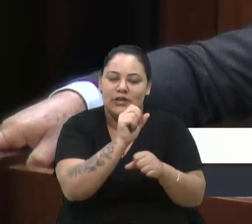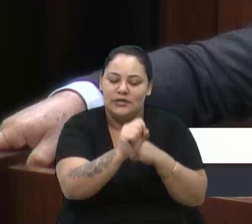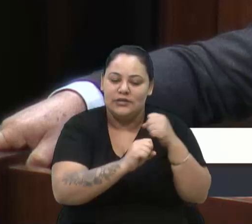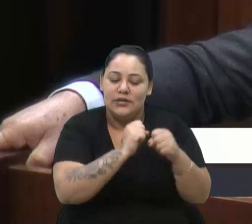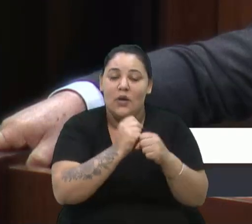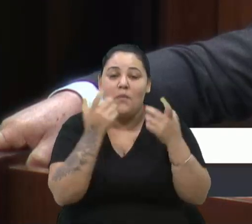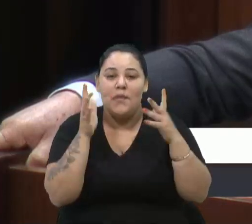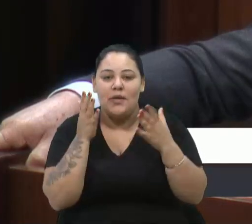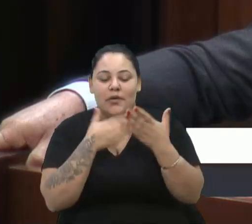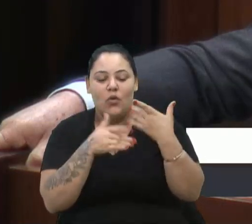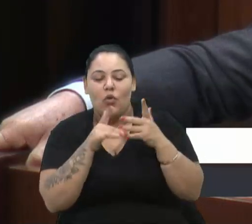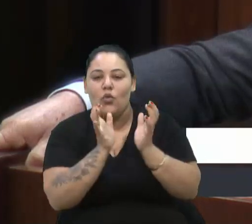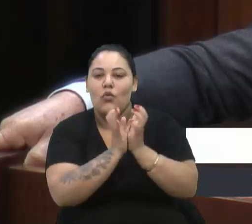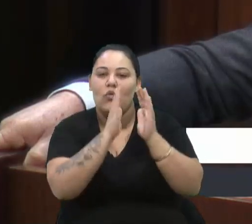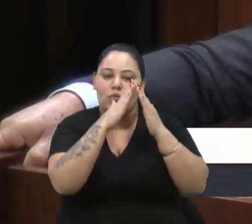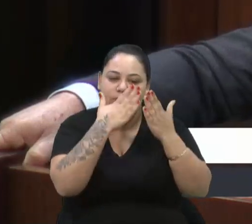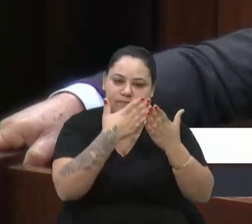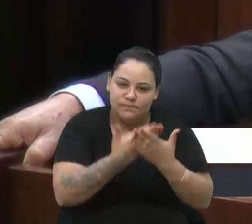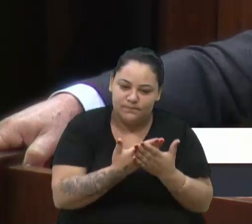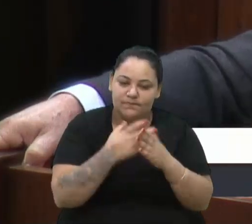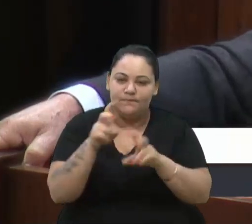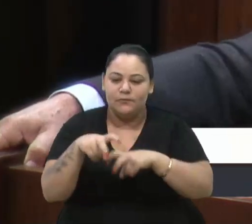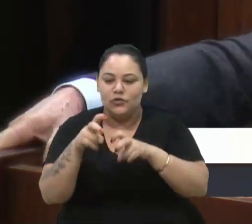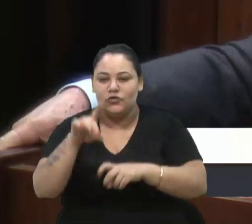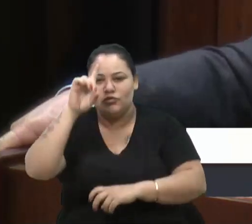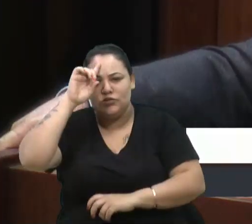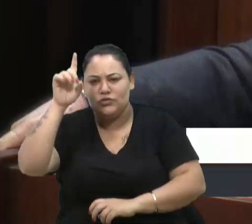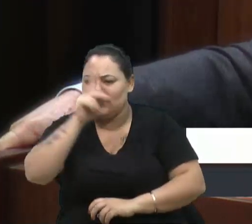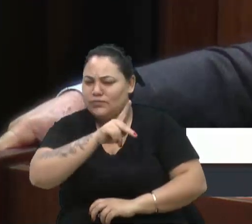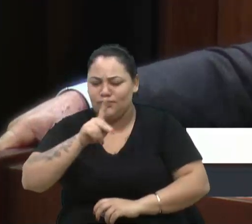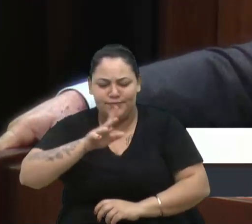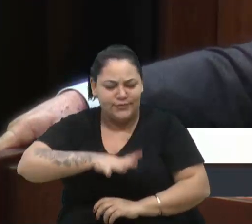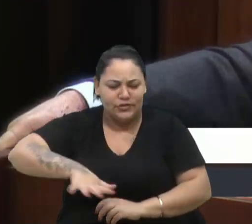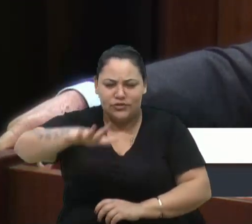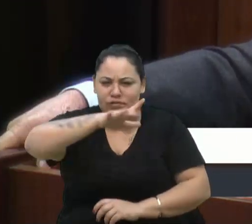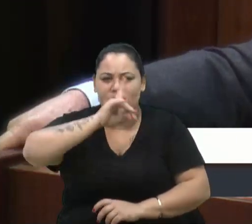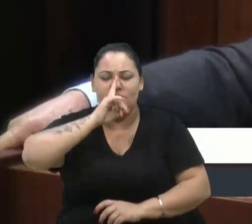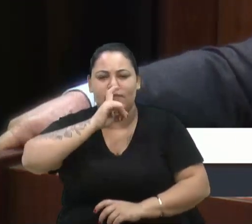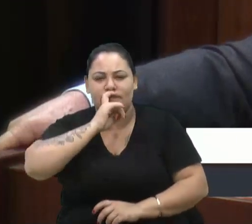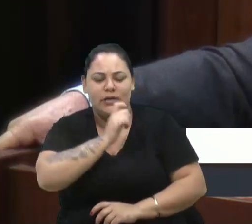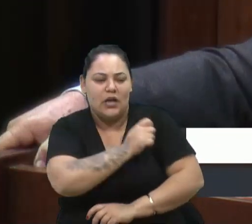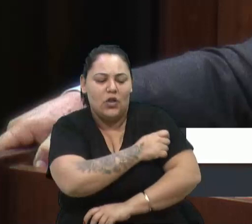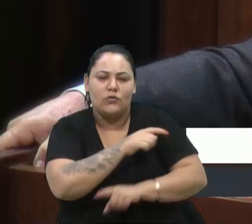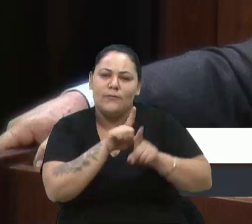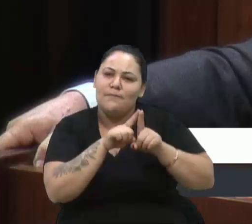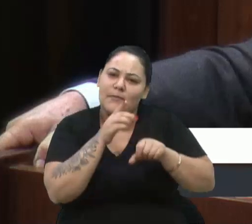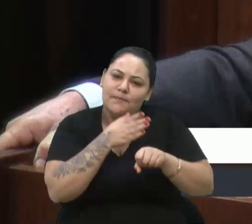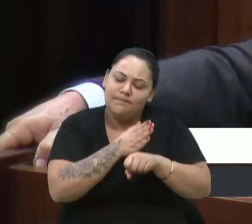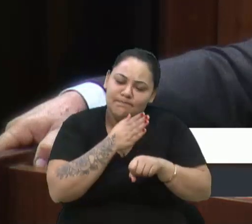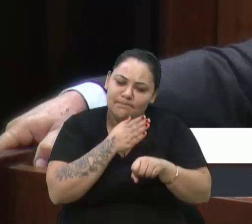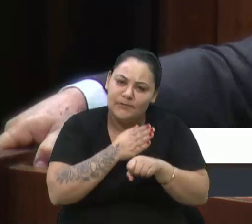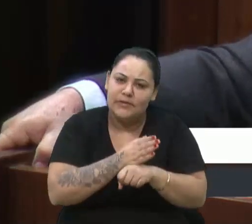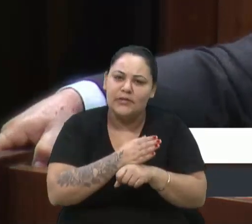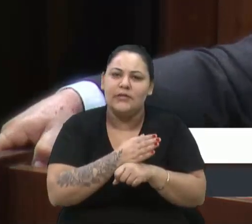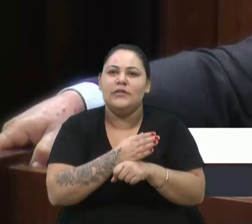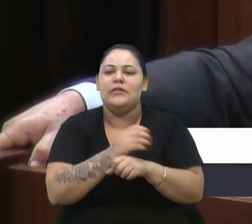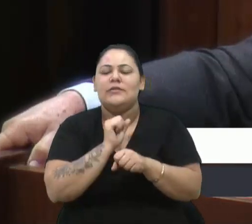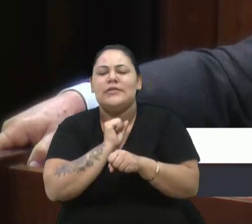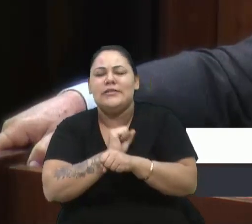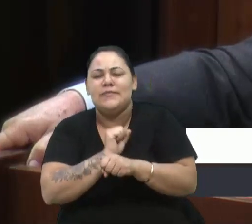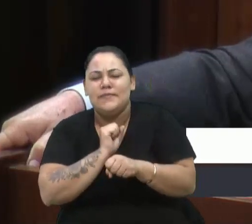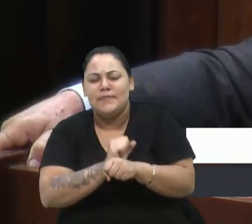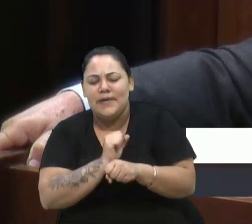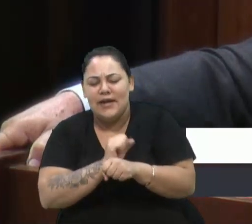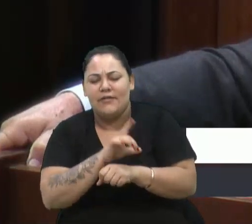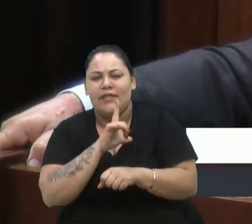da escola família agrícola tanto dos diretores professores pais e alunos que se envolveram de muitos dez anos que eu tenho certeza